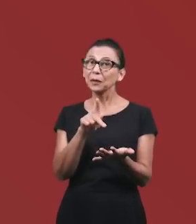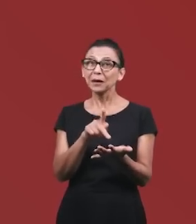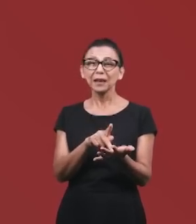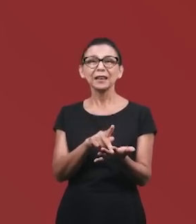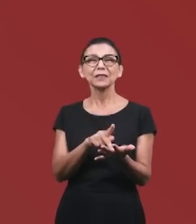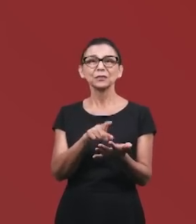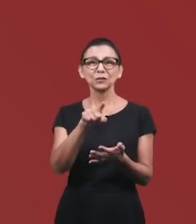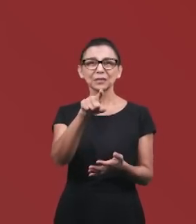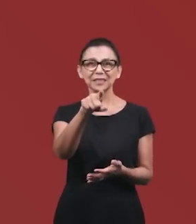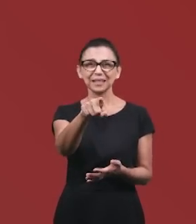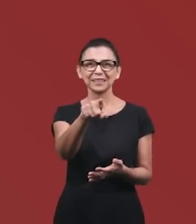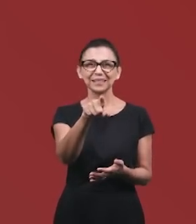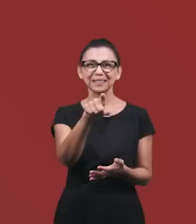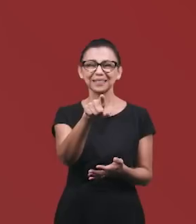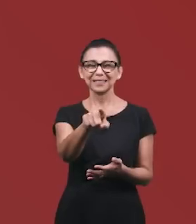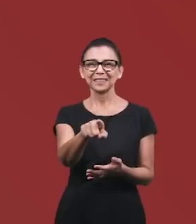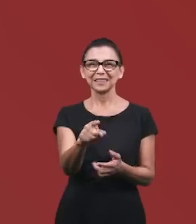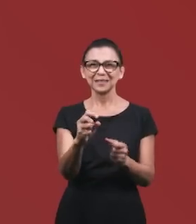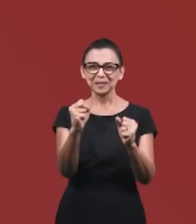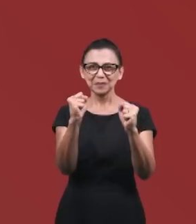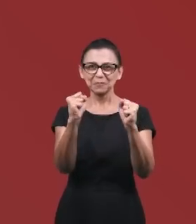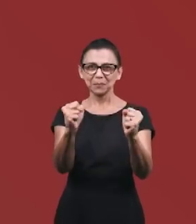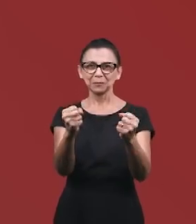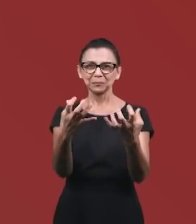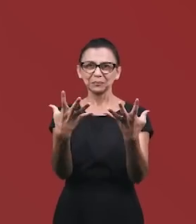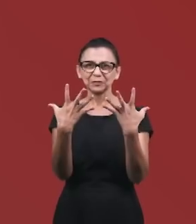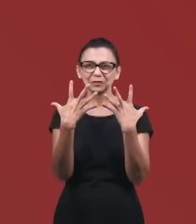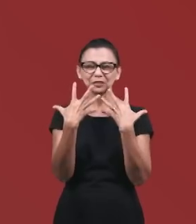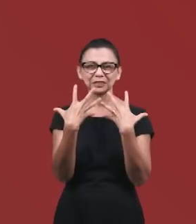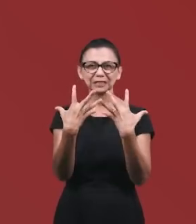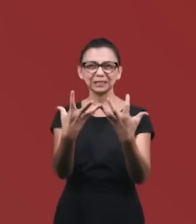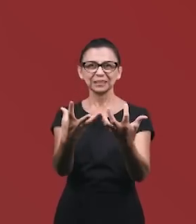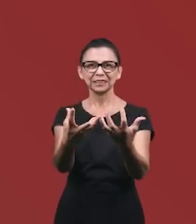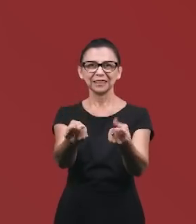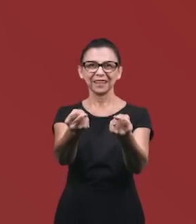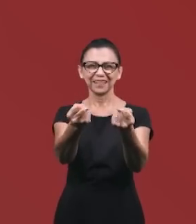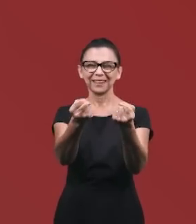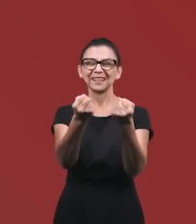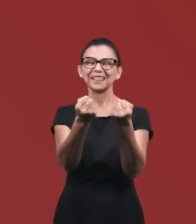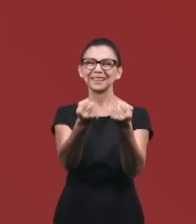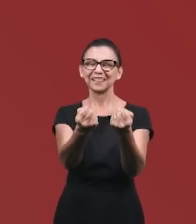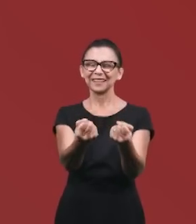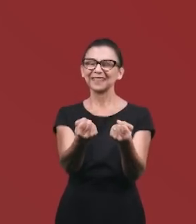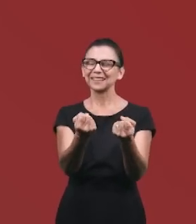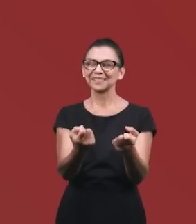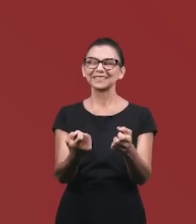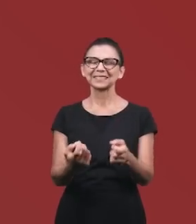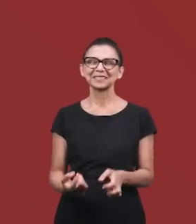verdadeiro que o homem pode ter.